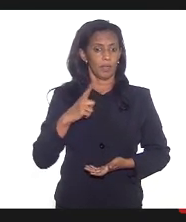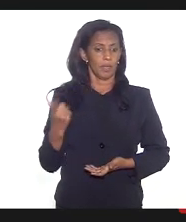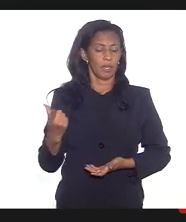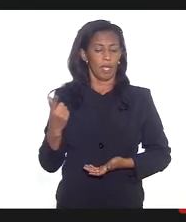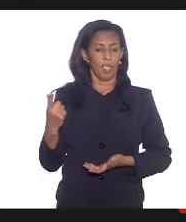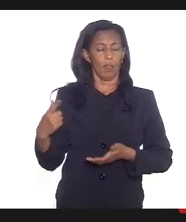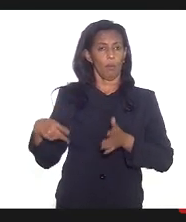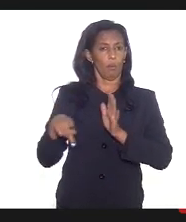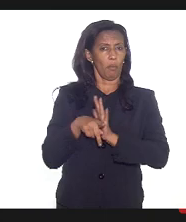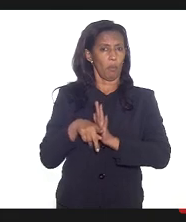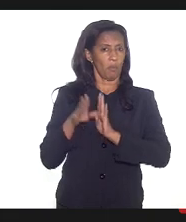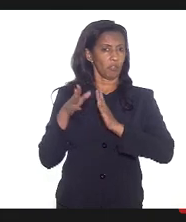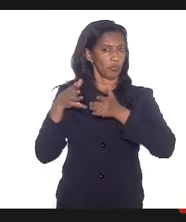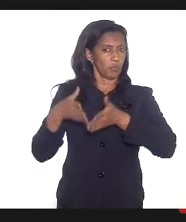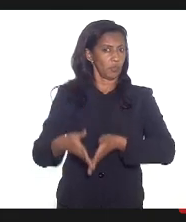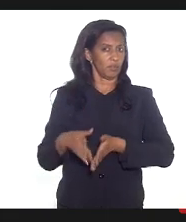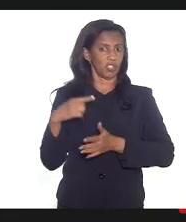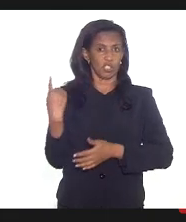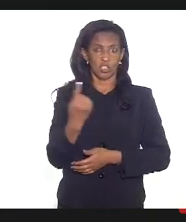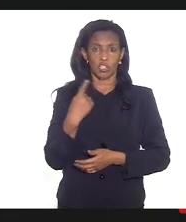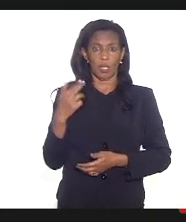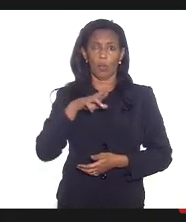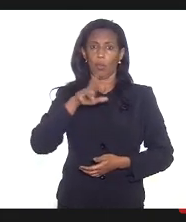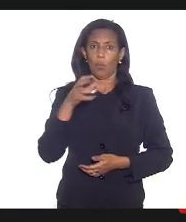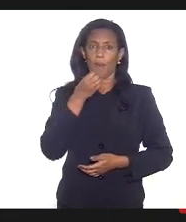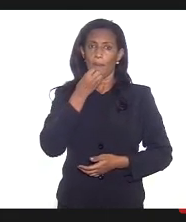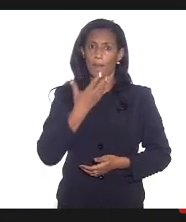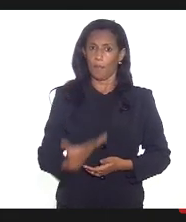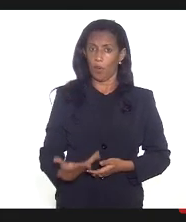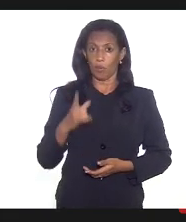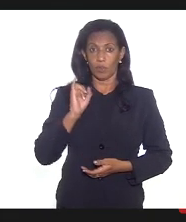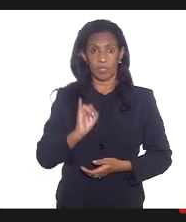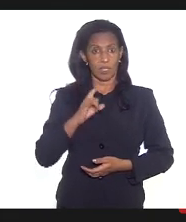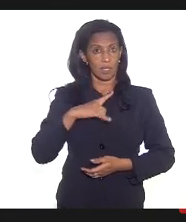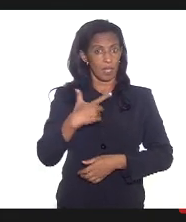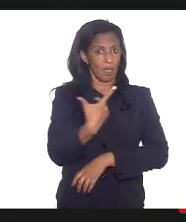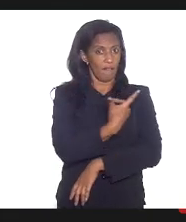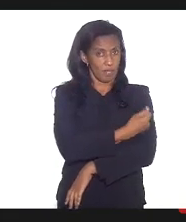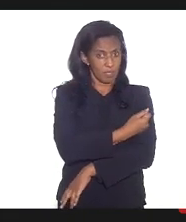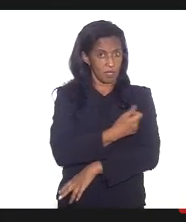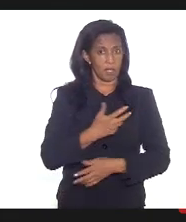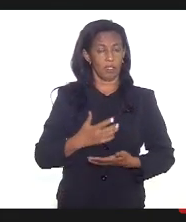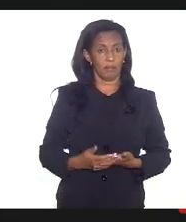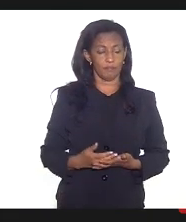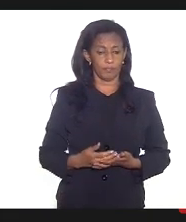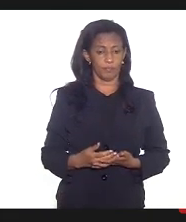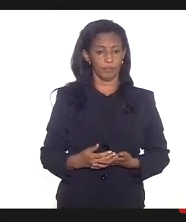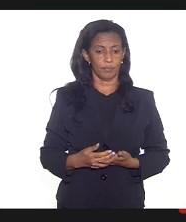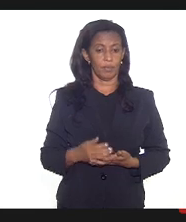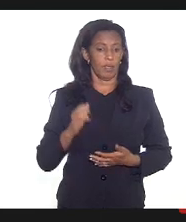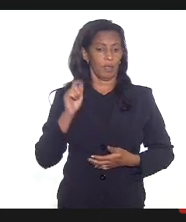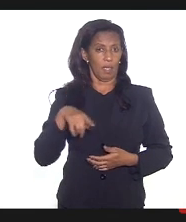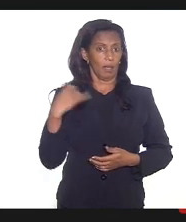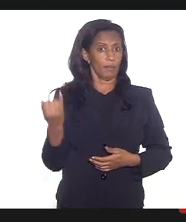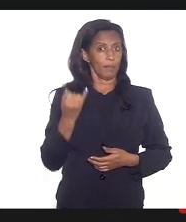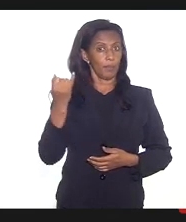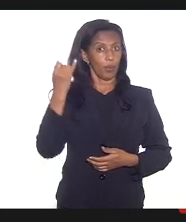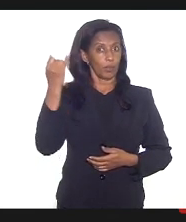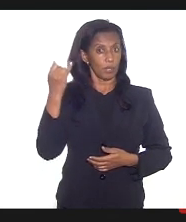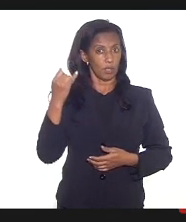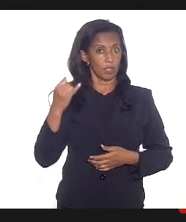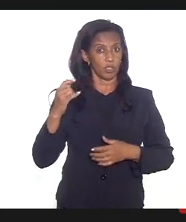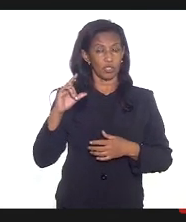específicas em geral eles não é bom porque a gente tem a vacina ofertada e é importante que ela